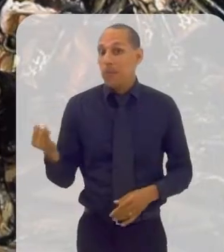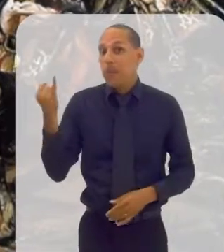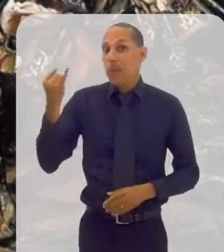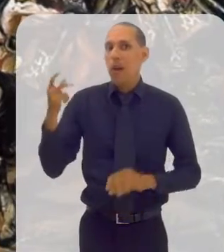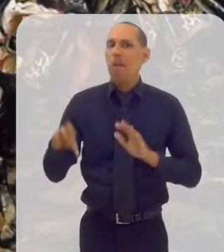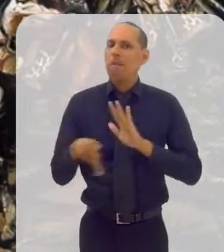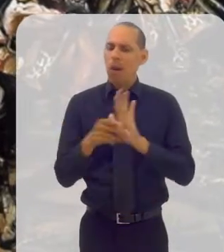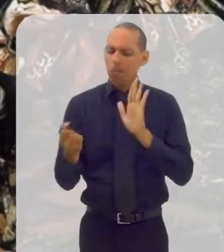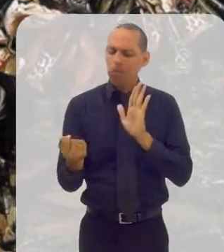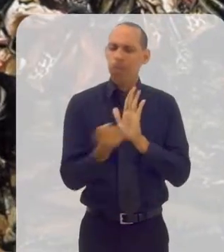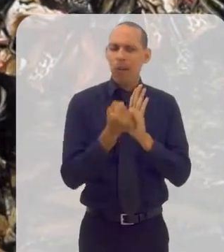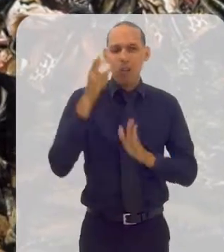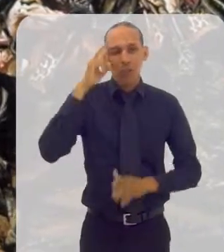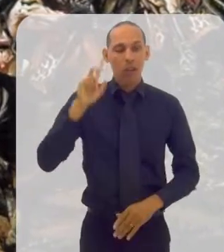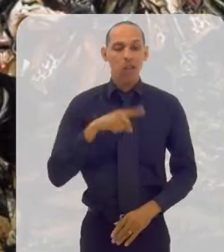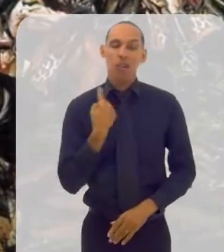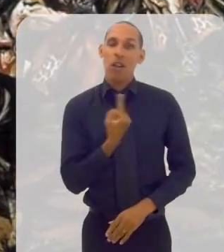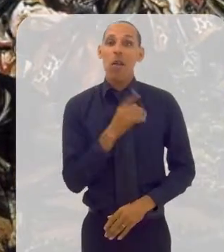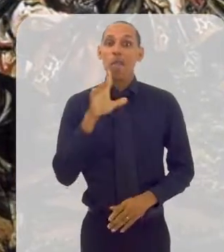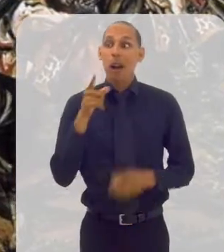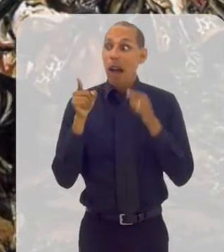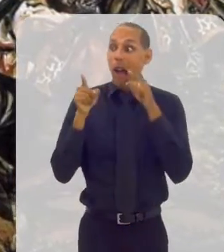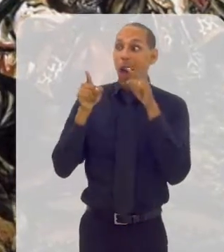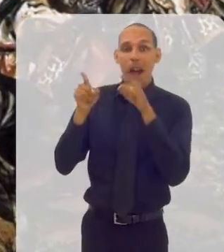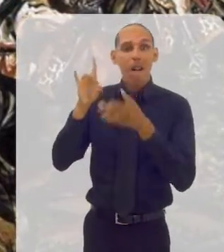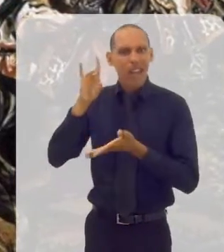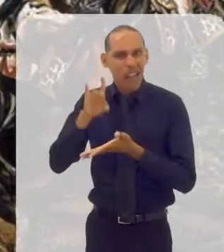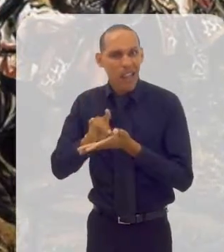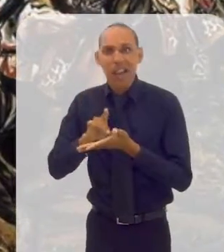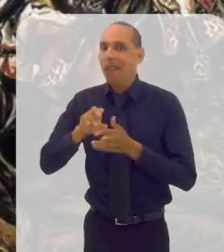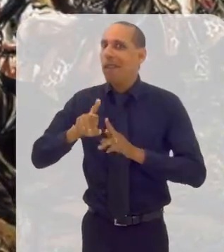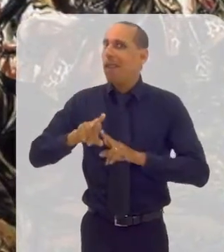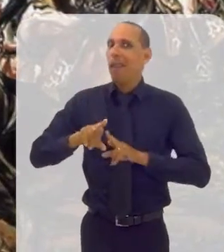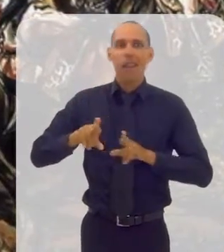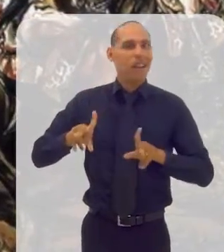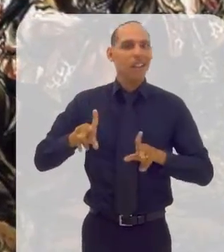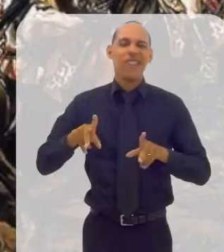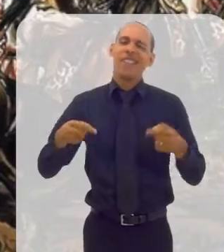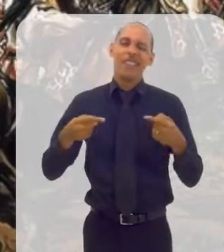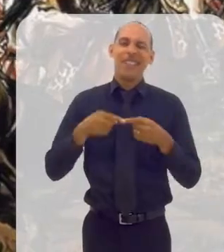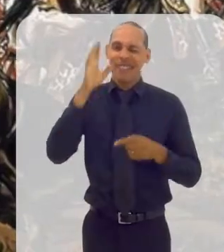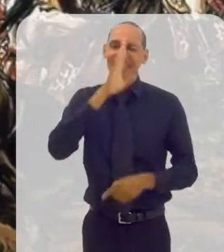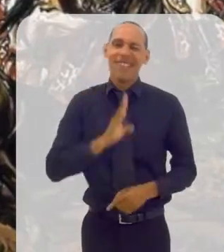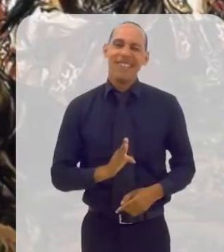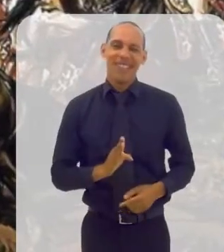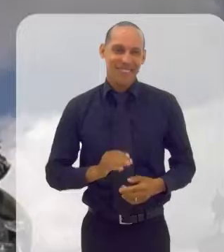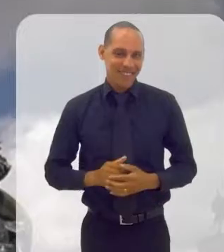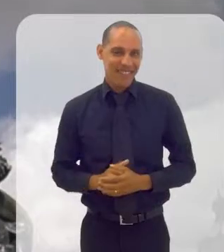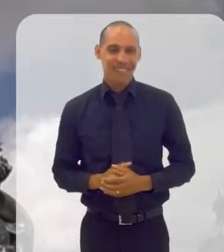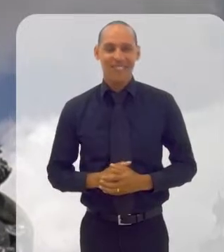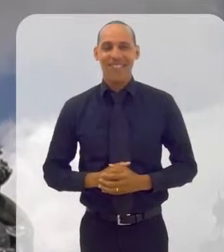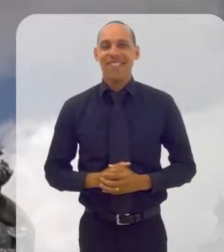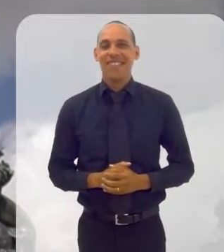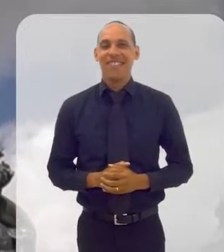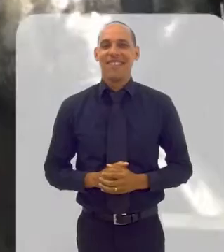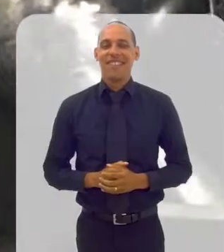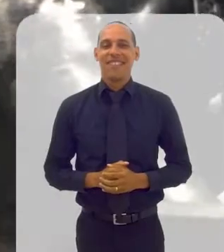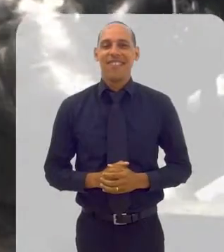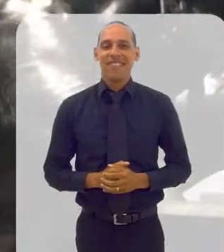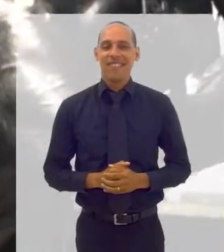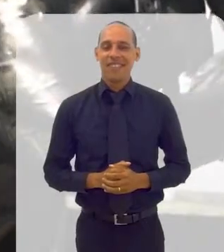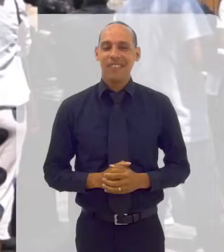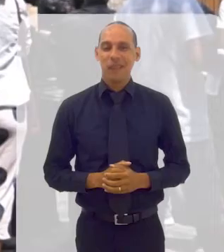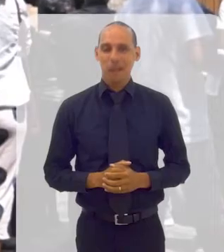surreal sobre um dos períodos mais marcantes da nossa história, onde nada do que está ali é realmente o que parece. Bem a cara do Brasil.